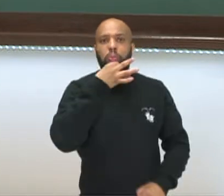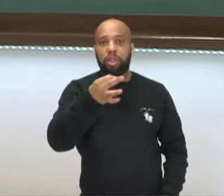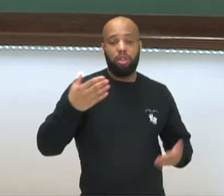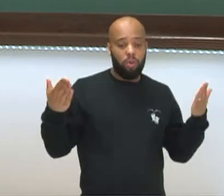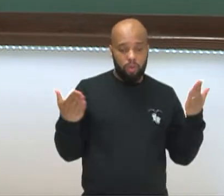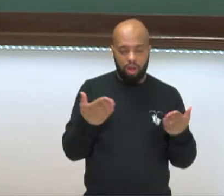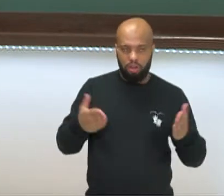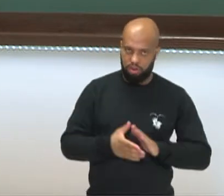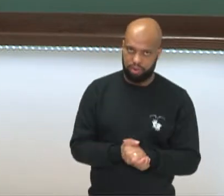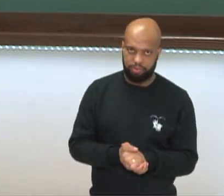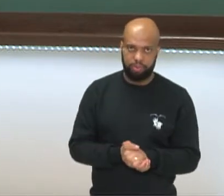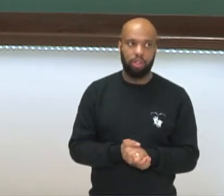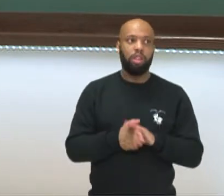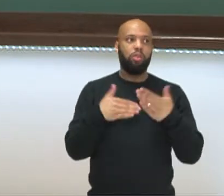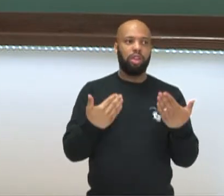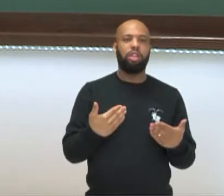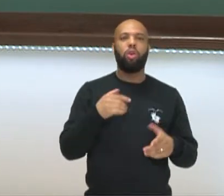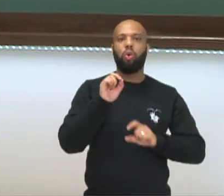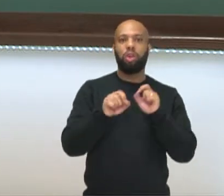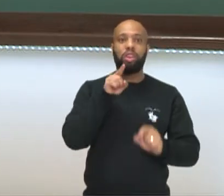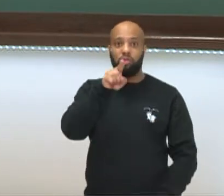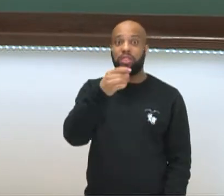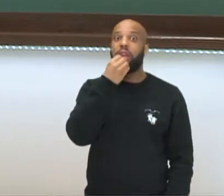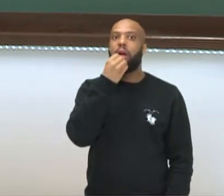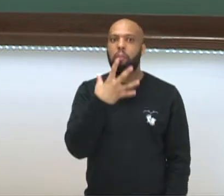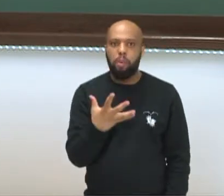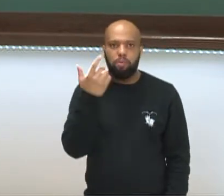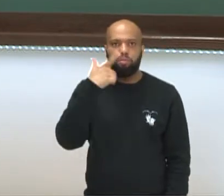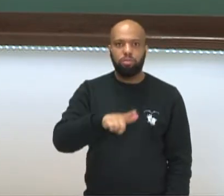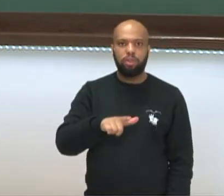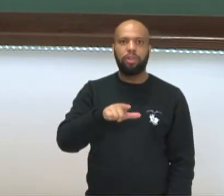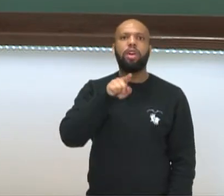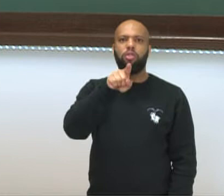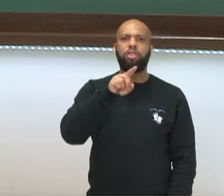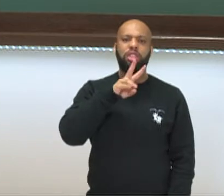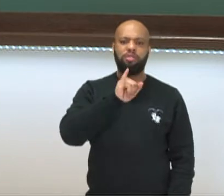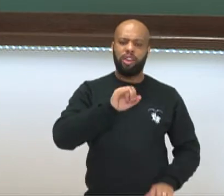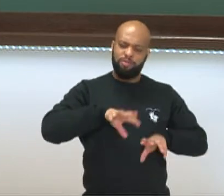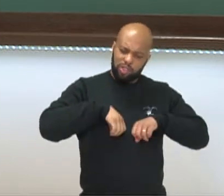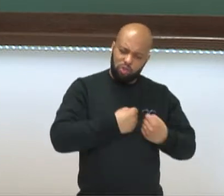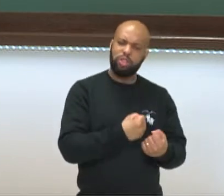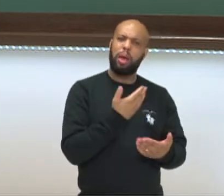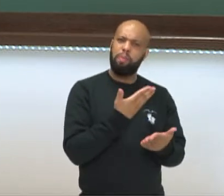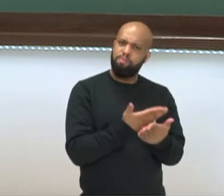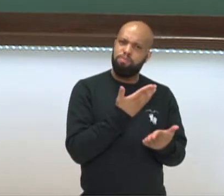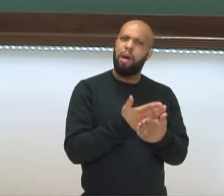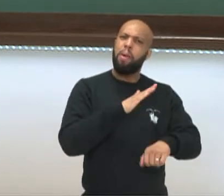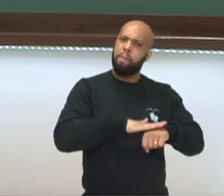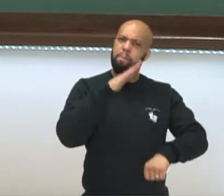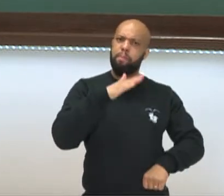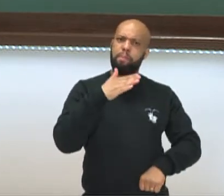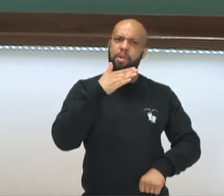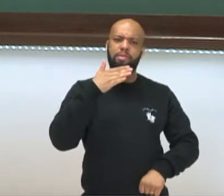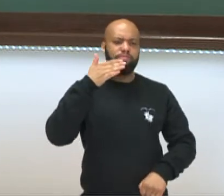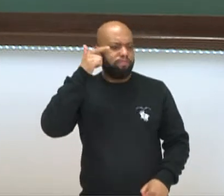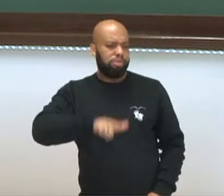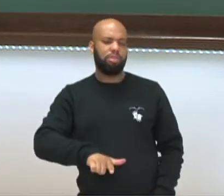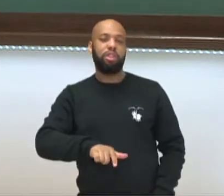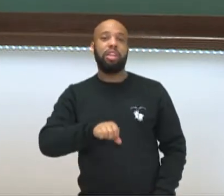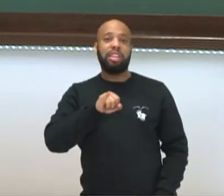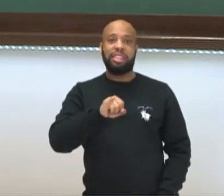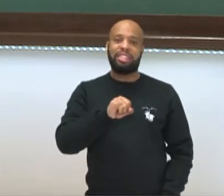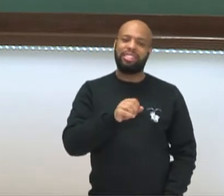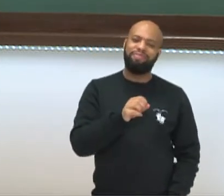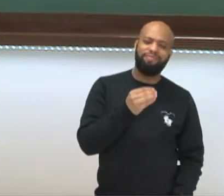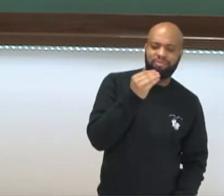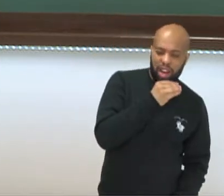nessa questão? Naquela que você é muito bom, invista, para que você seja cada vez melhor. E naquela que você não é